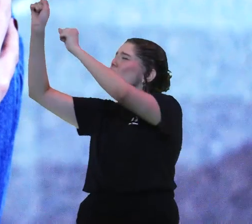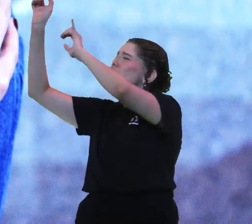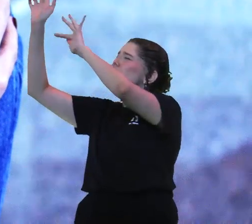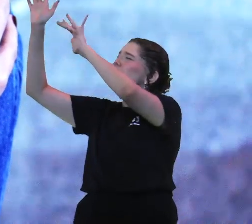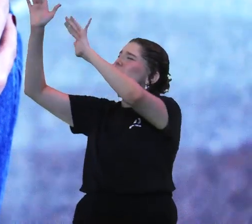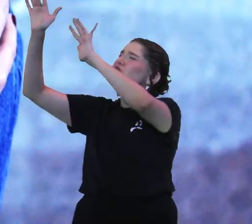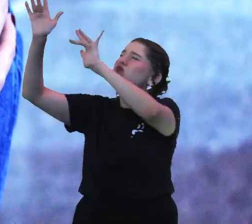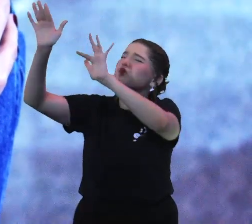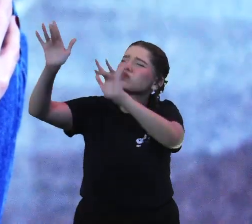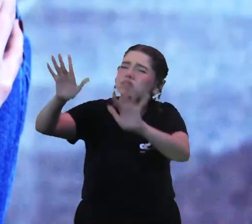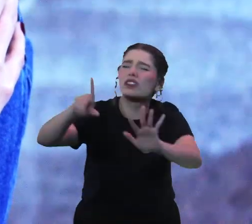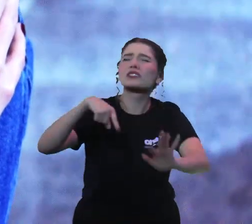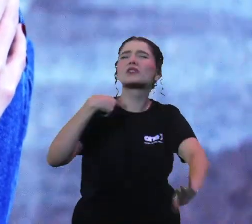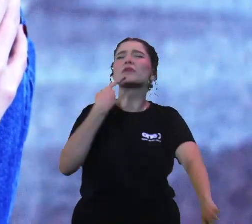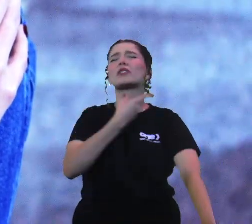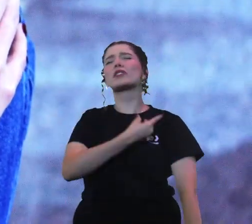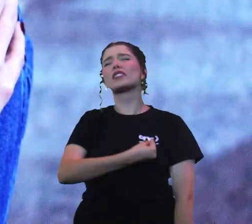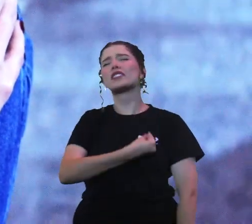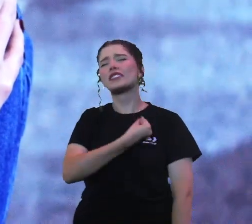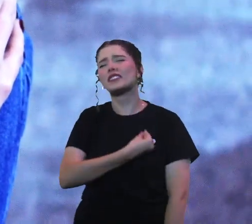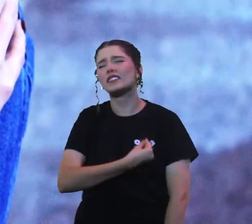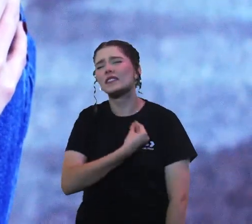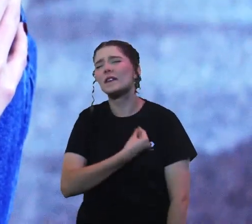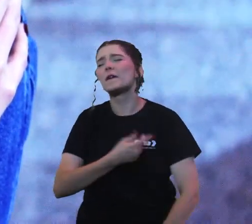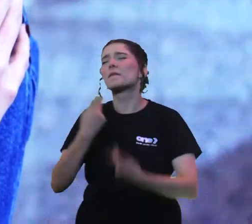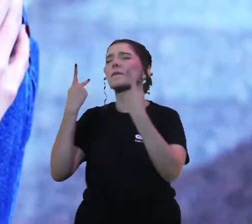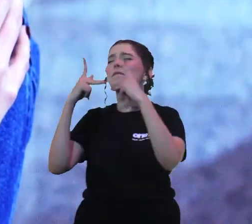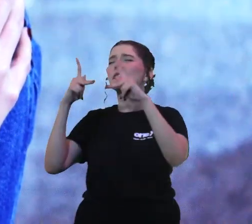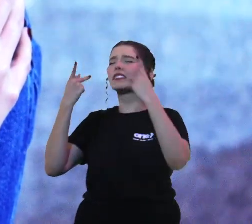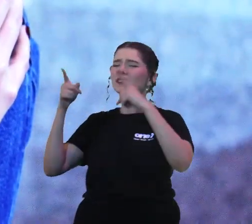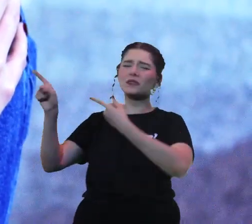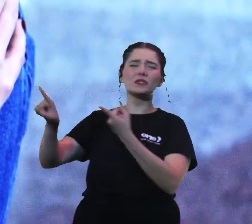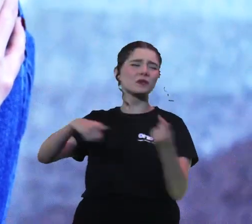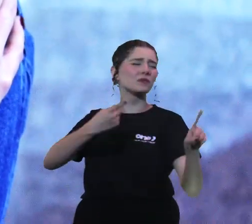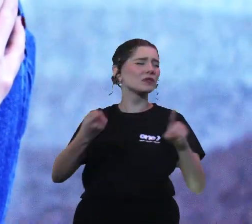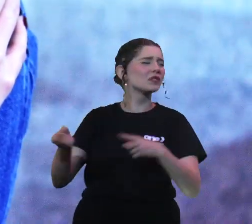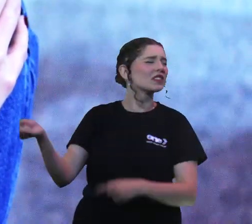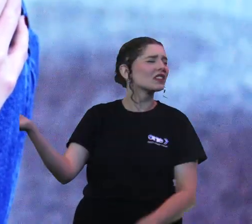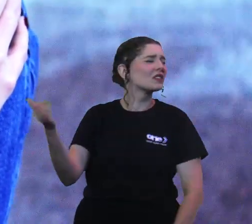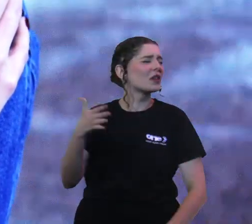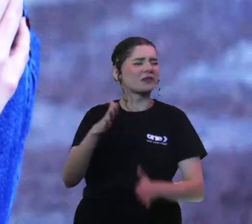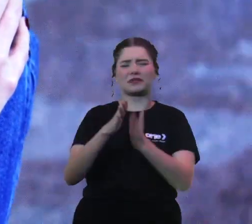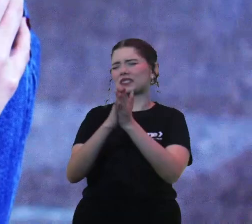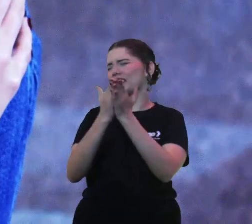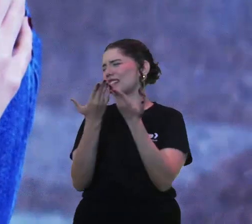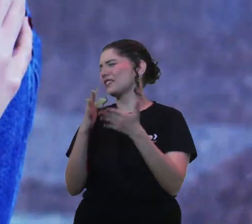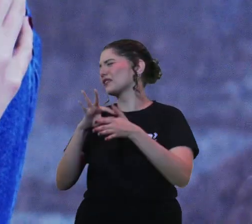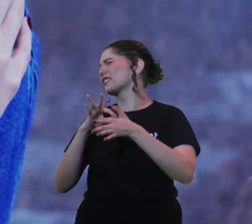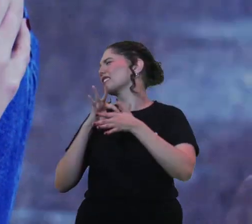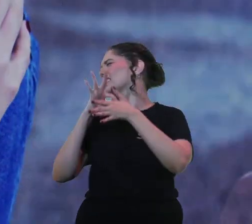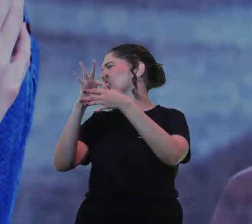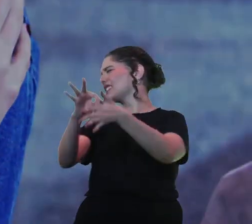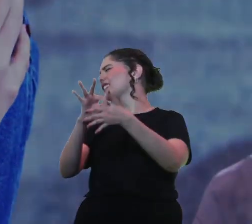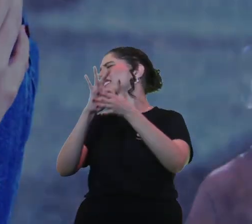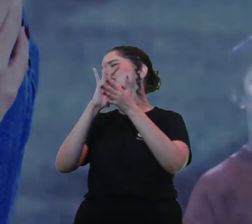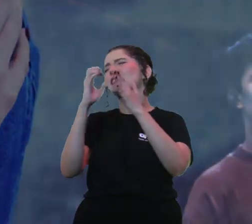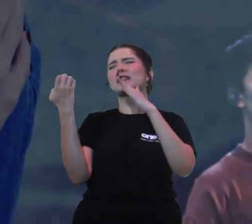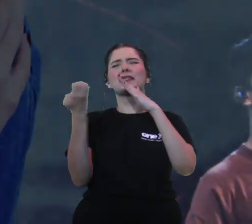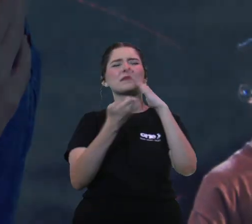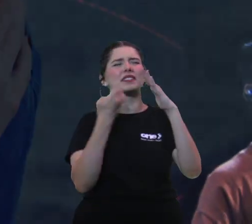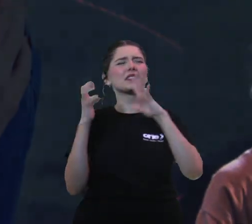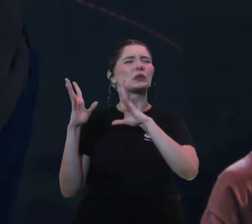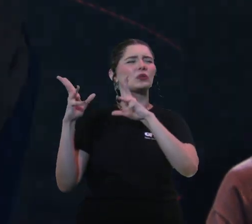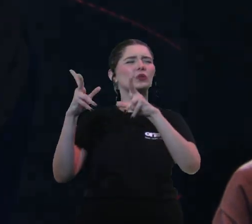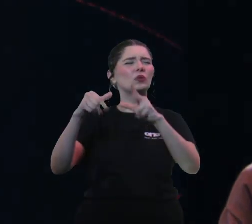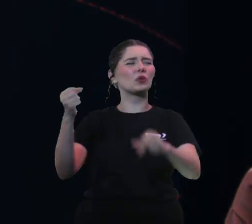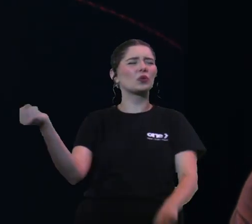igreja, sobre as nossas vidas. Eu vejo novas pregações, novas canções, novos livros, novos vídeos, novas empresas que vão fazer